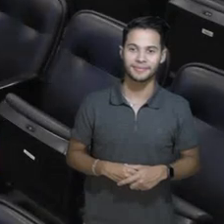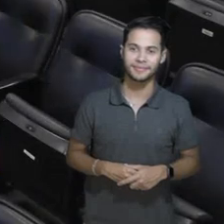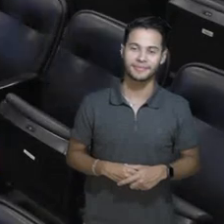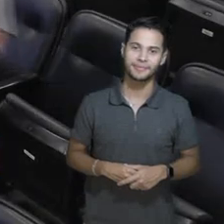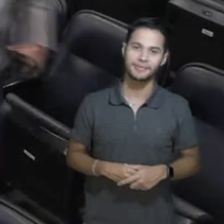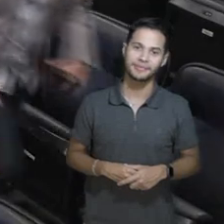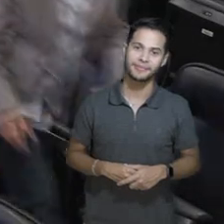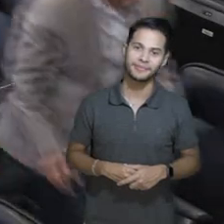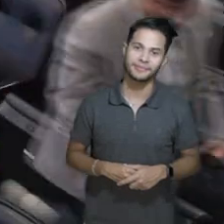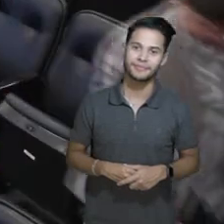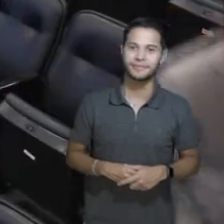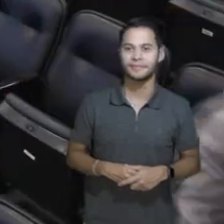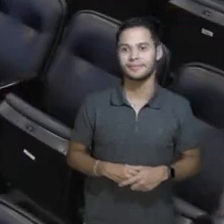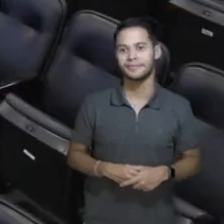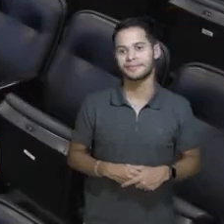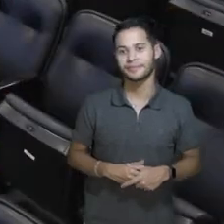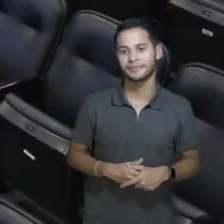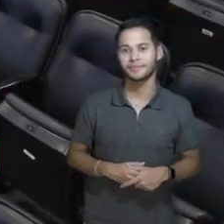tamb